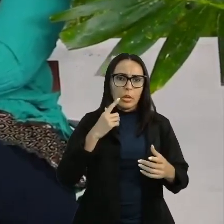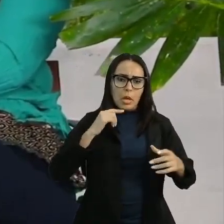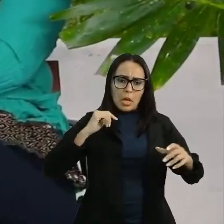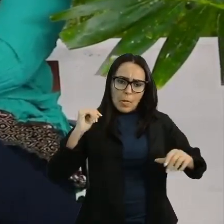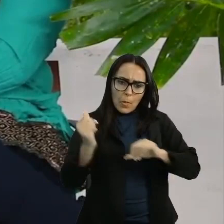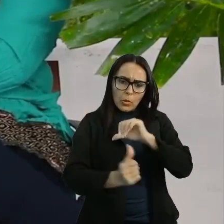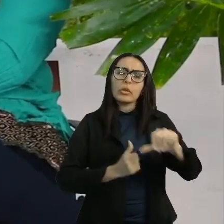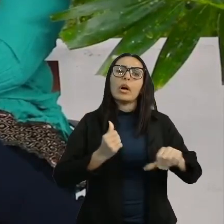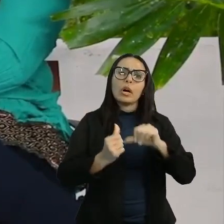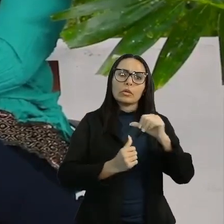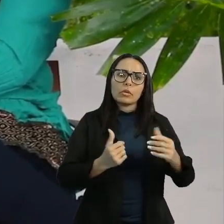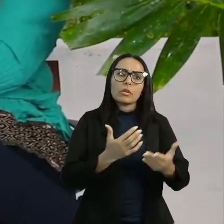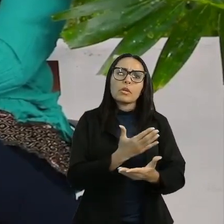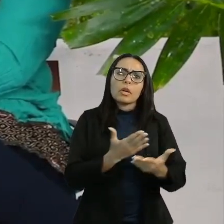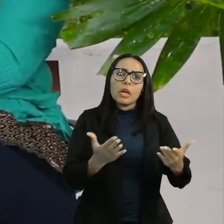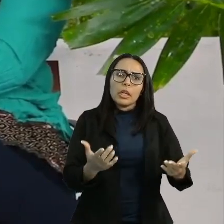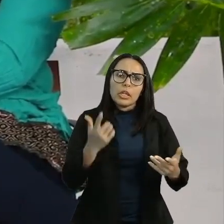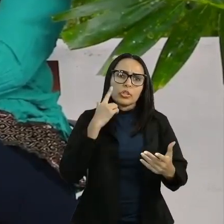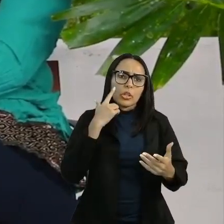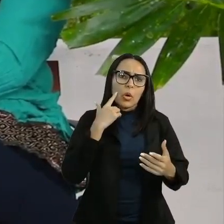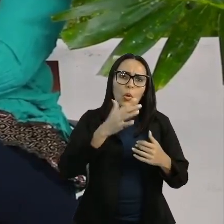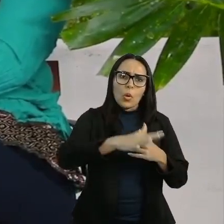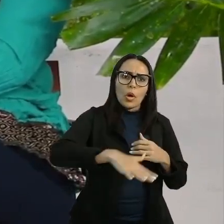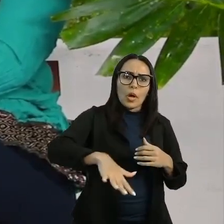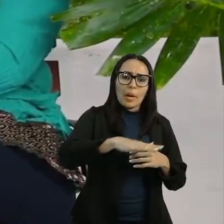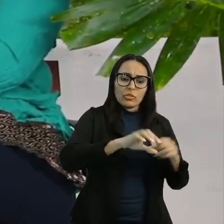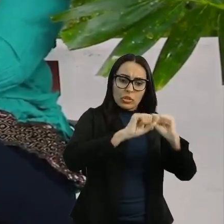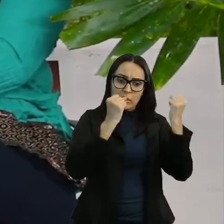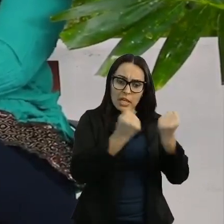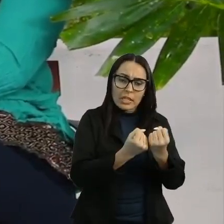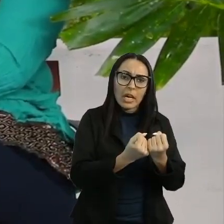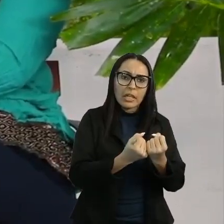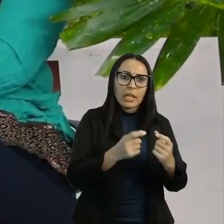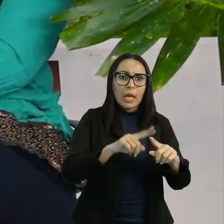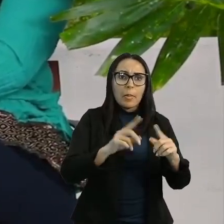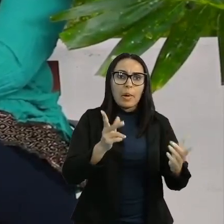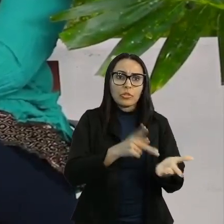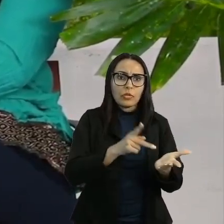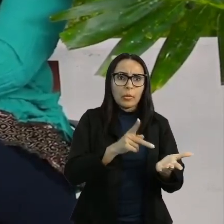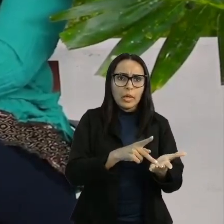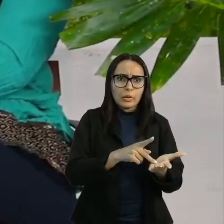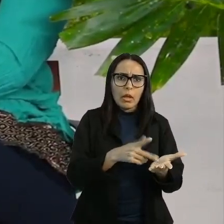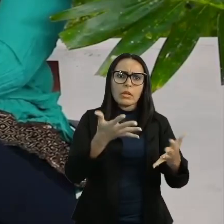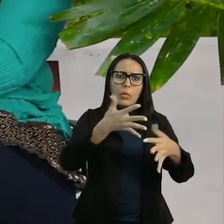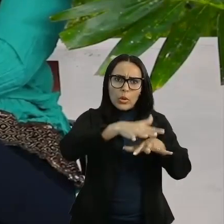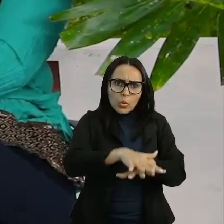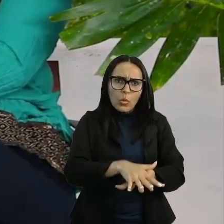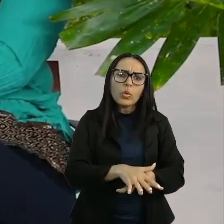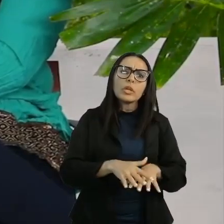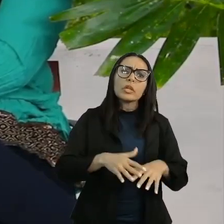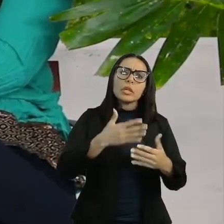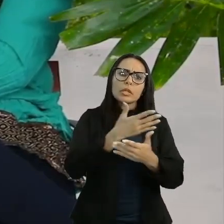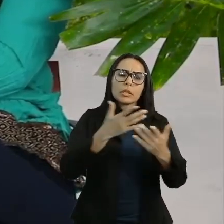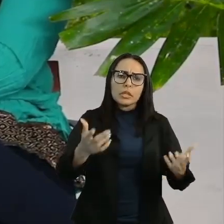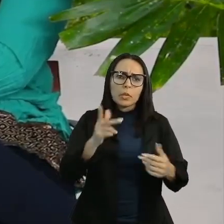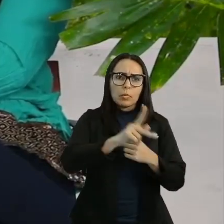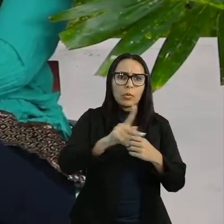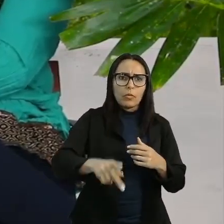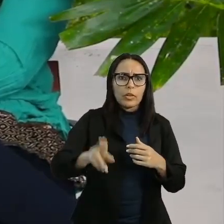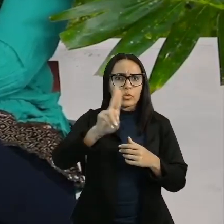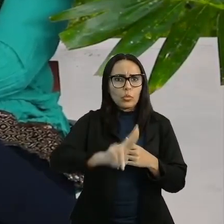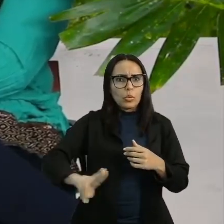me abre um O que seria a felicidade para você? Como os gregos chamariam de eudaimonia, né? Nesse sentido, como seria ser feliz? Como você resumiria? O que é que você busca encontrar?